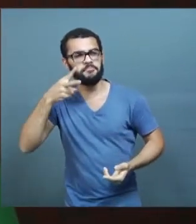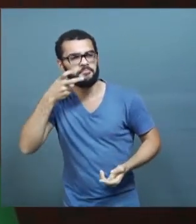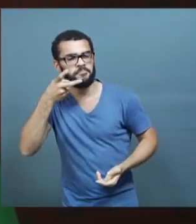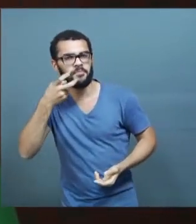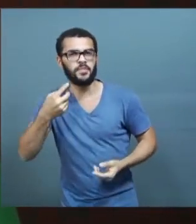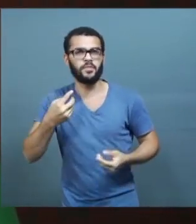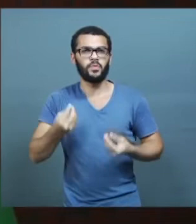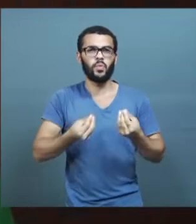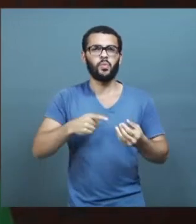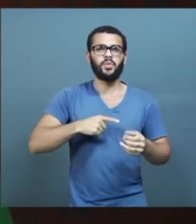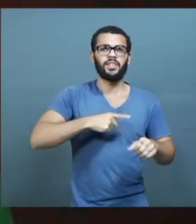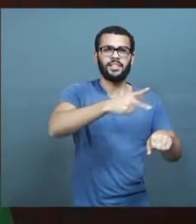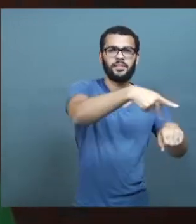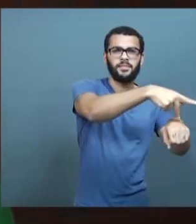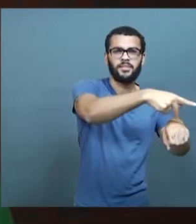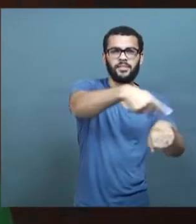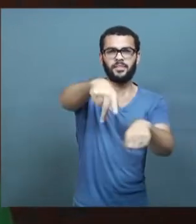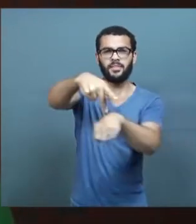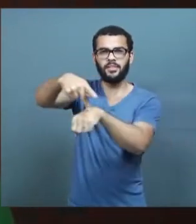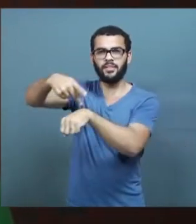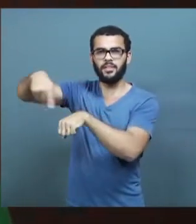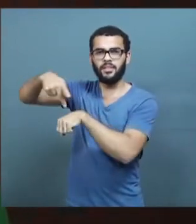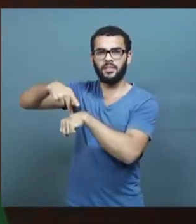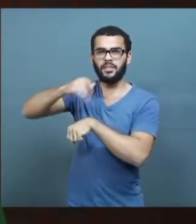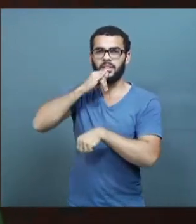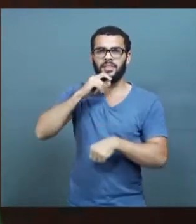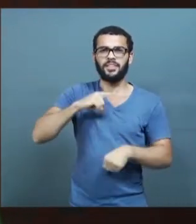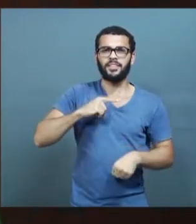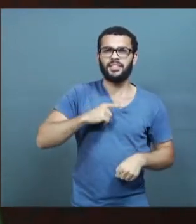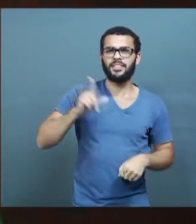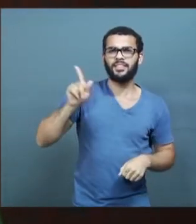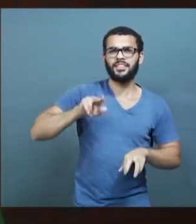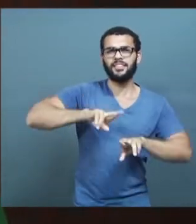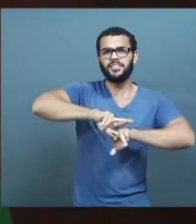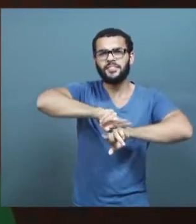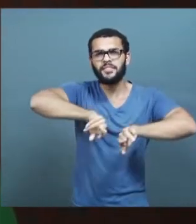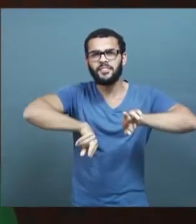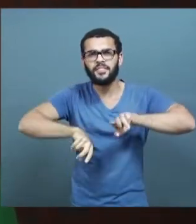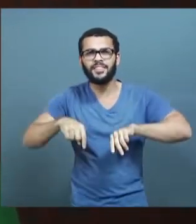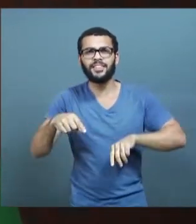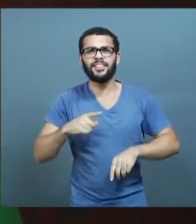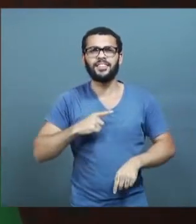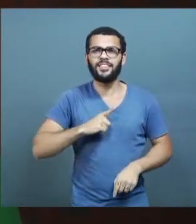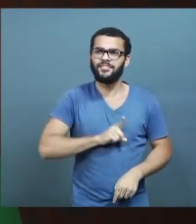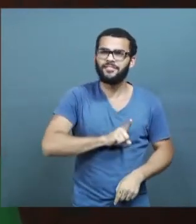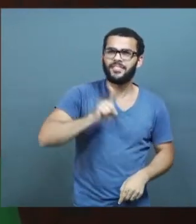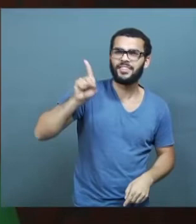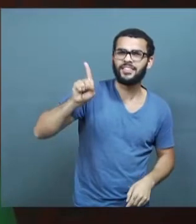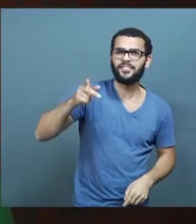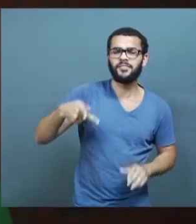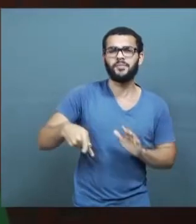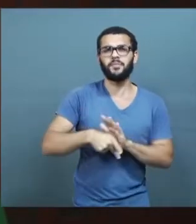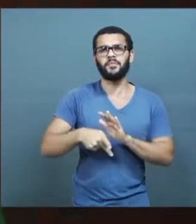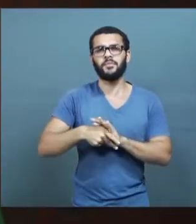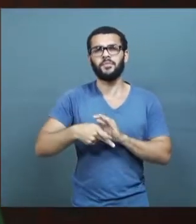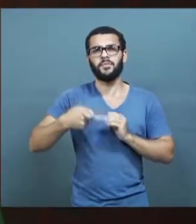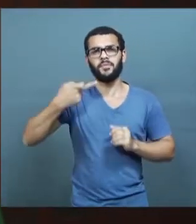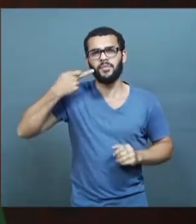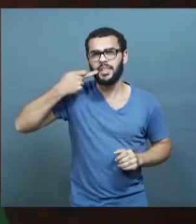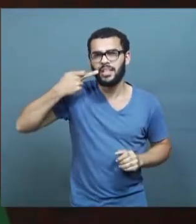nível mundial nos ocorrem, em particular em Nampula, este ano ainda ocorrendo esses sismos, em